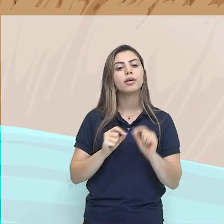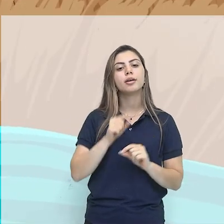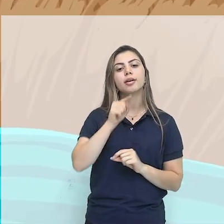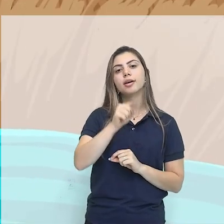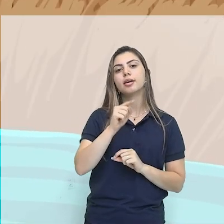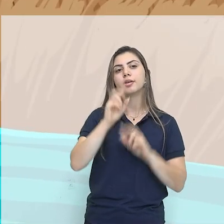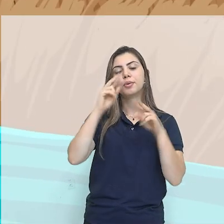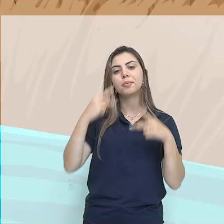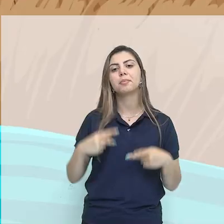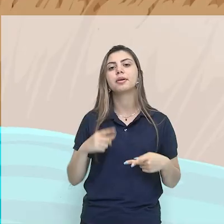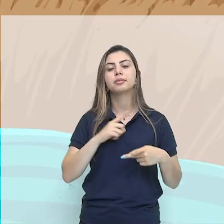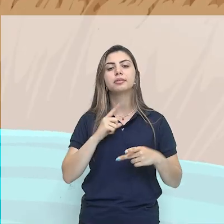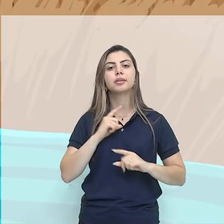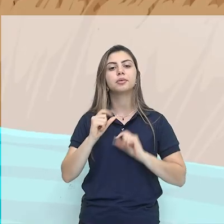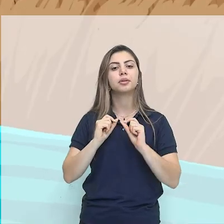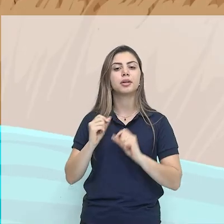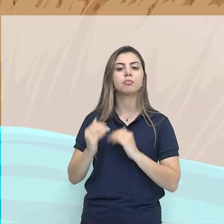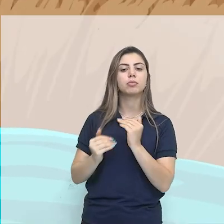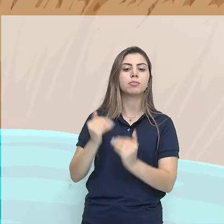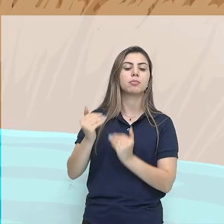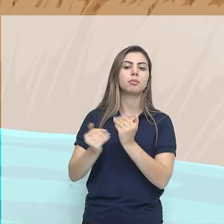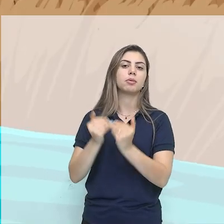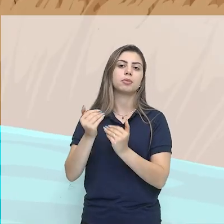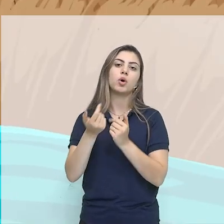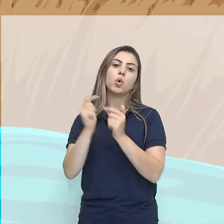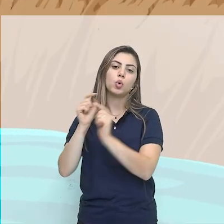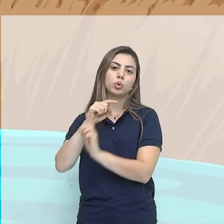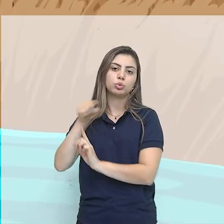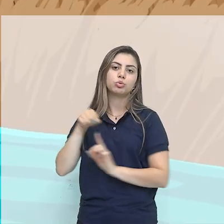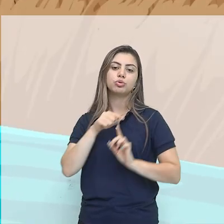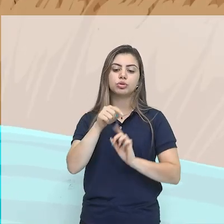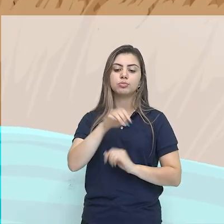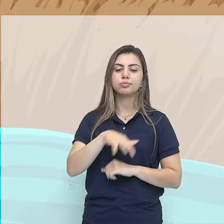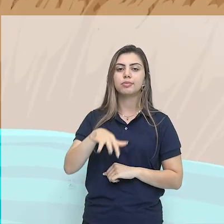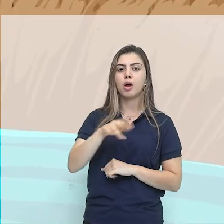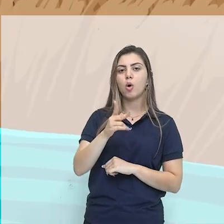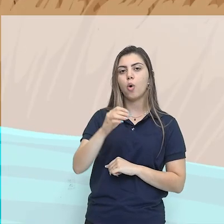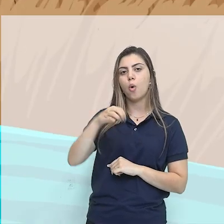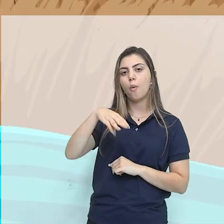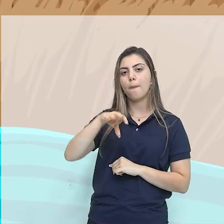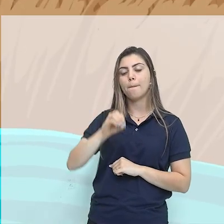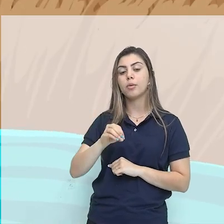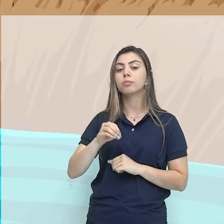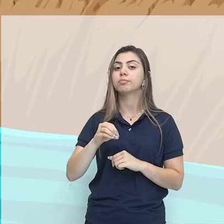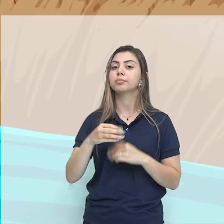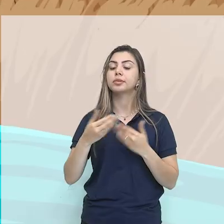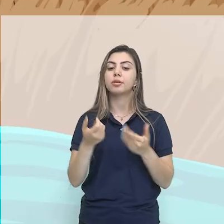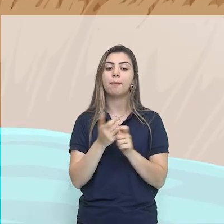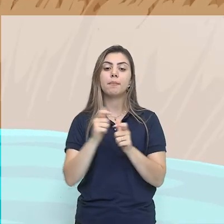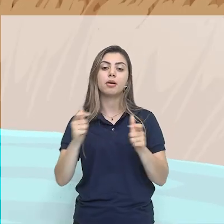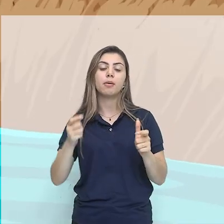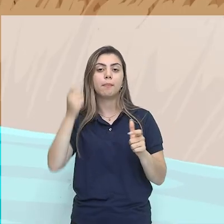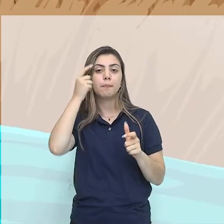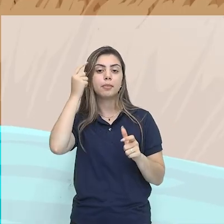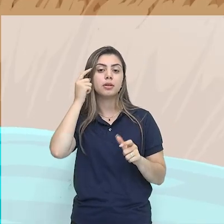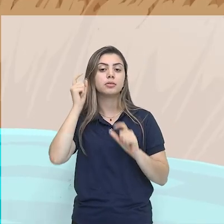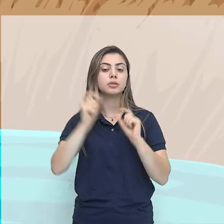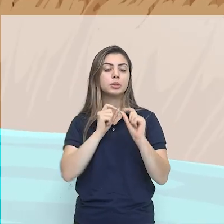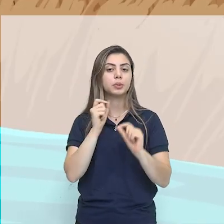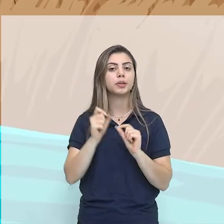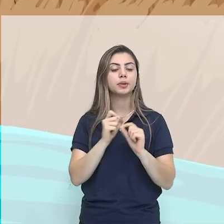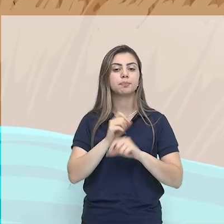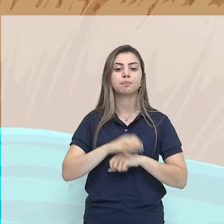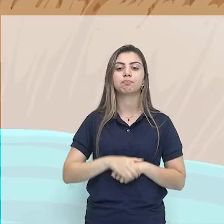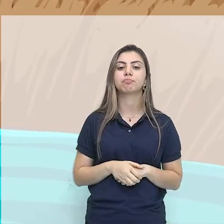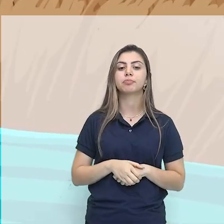ele é o resultado da evolução de outras espécies do gênero Homo. Muitos acham que o neanderthalensis e o